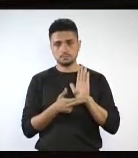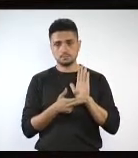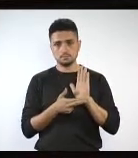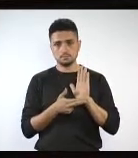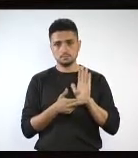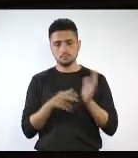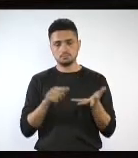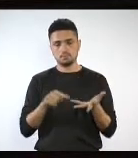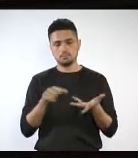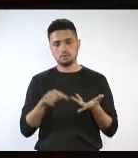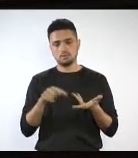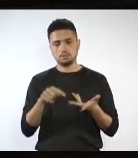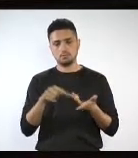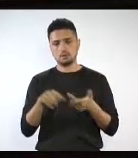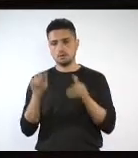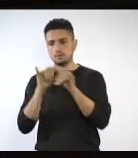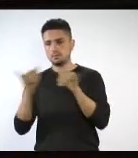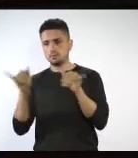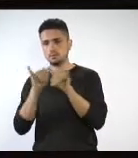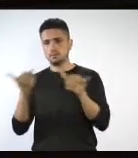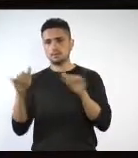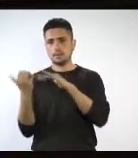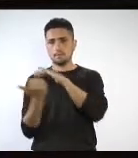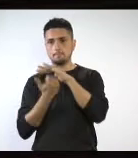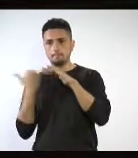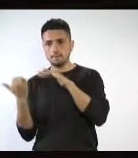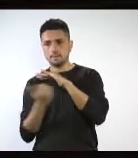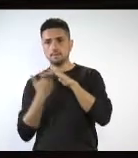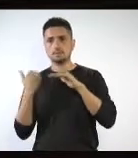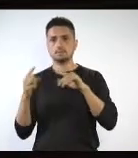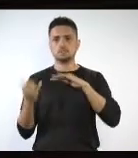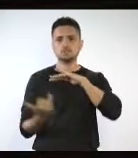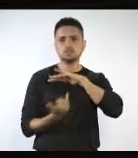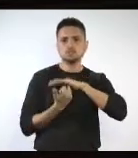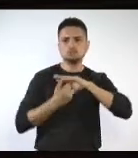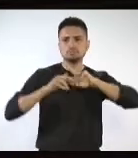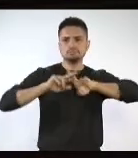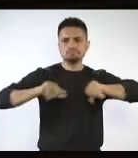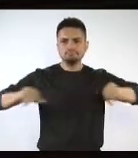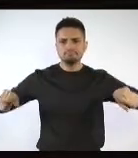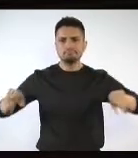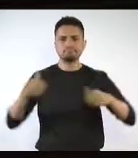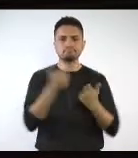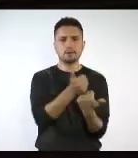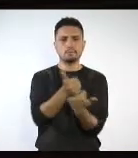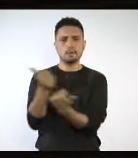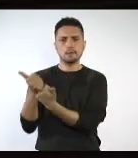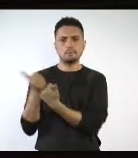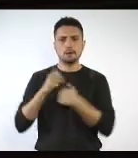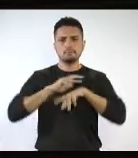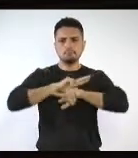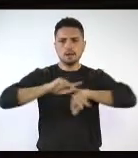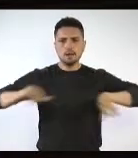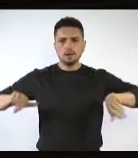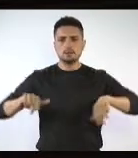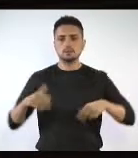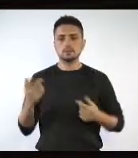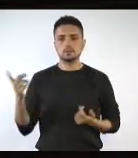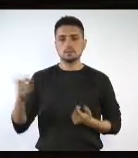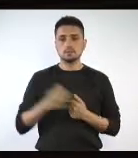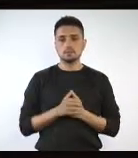sanções a empresas, enfim, instituições, entidades que